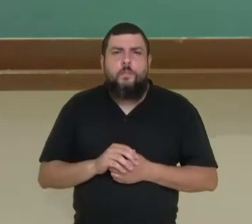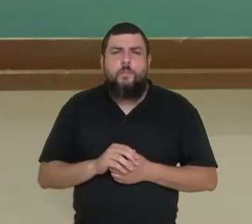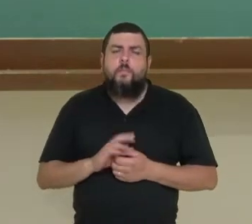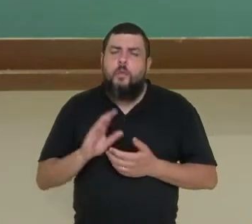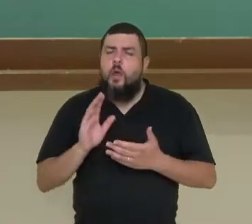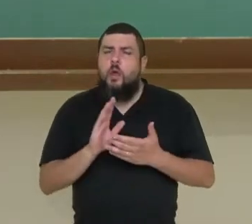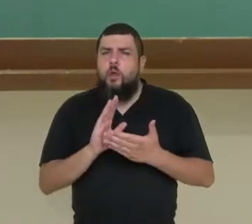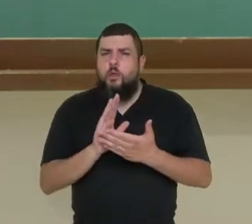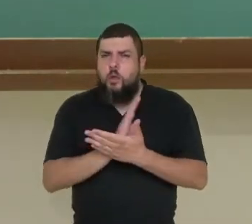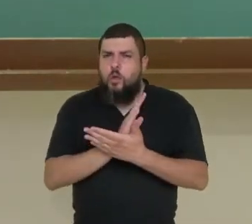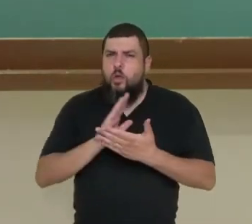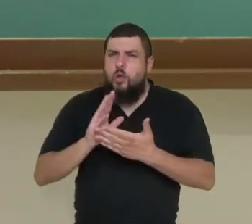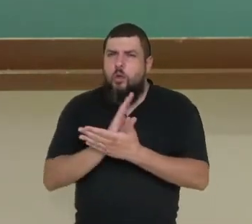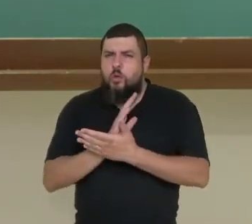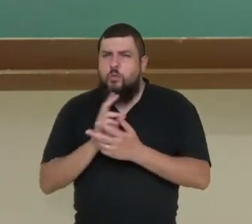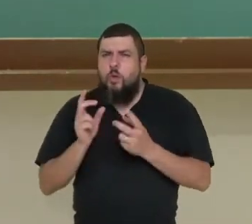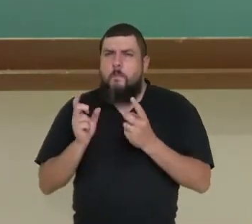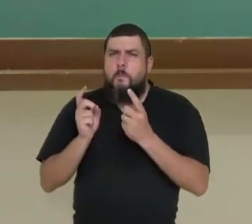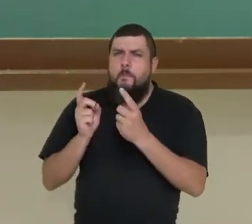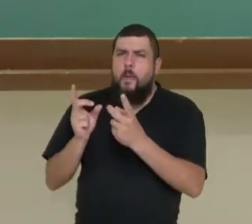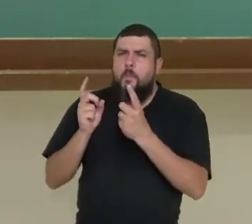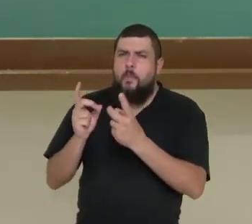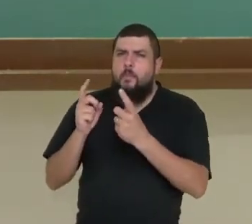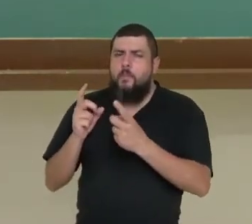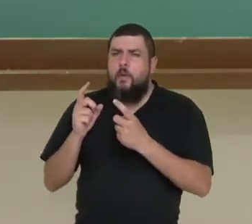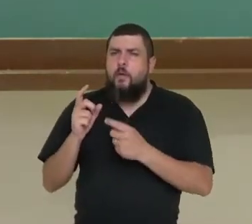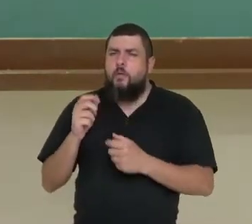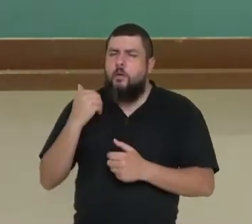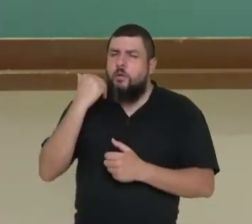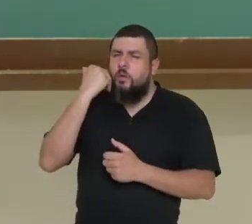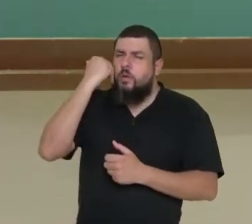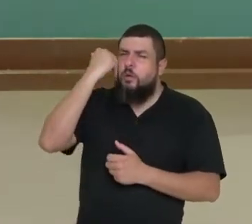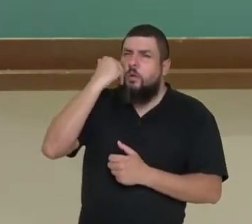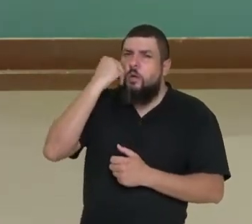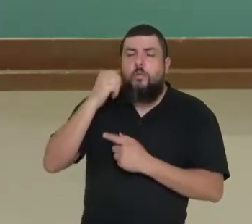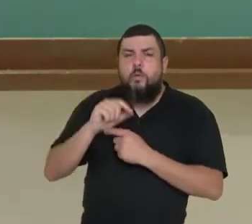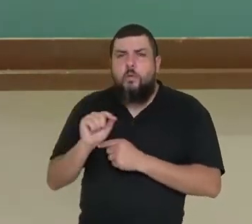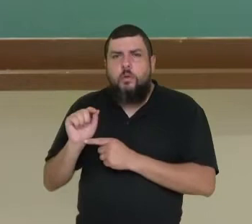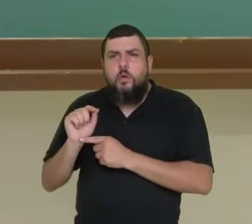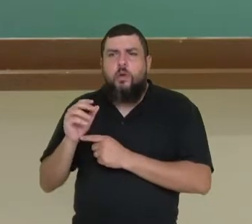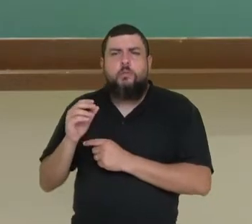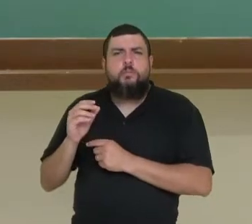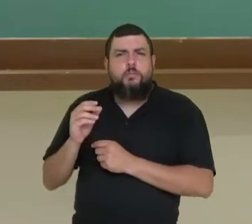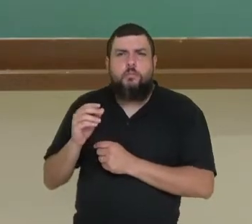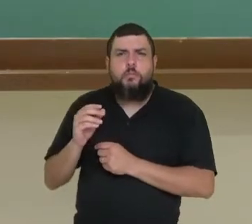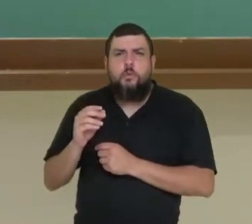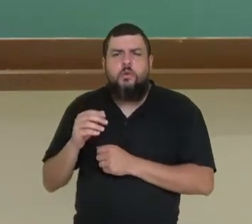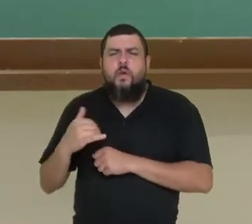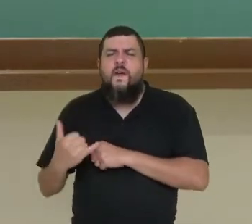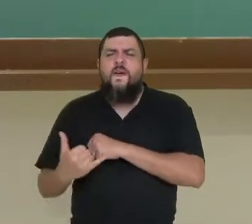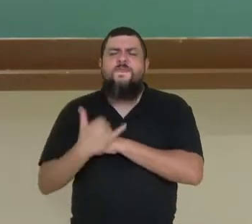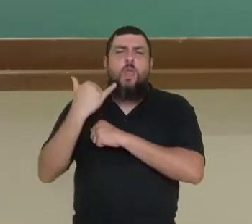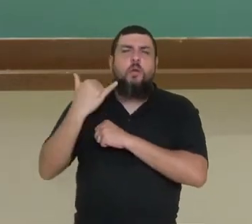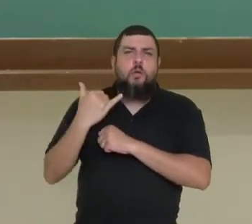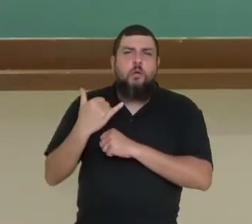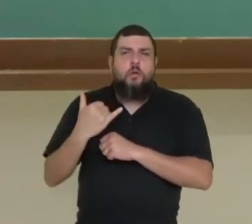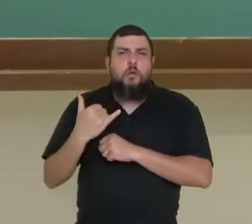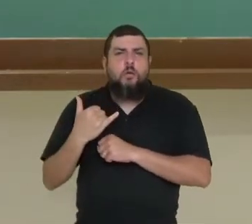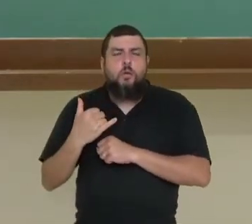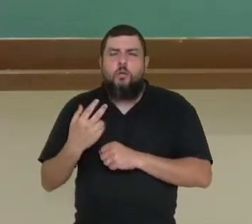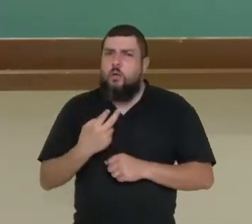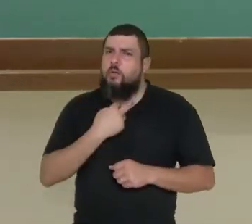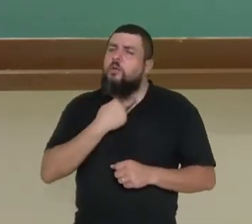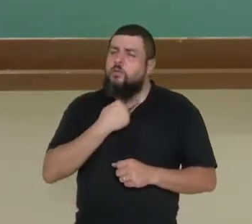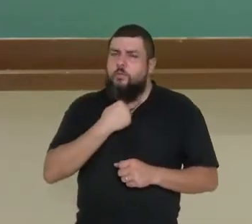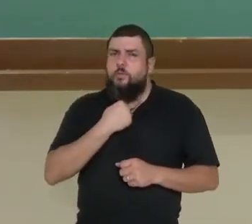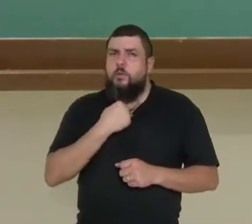boa intenção, né, nas relações comerciais, saiam beneficiadas assim, né, sem ter problema algum. Então, se a gente